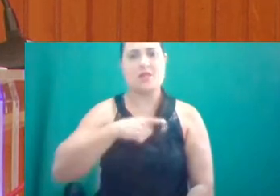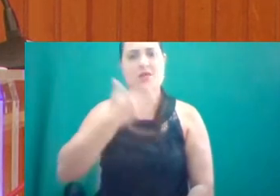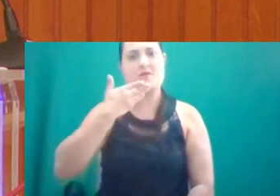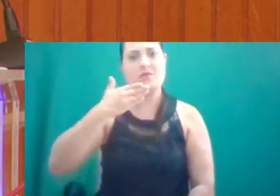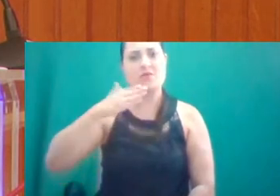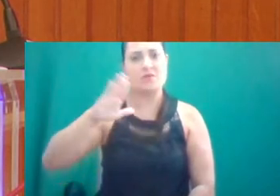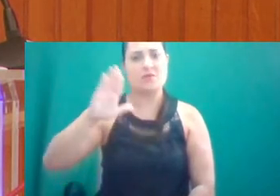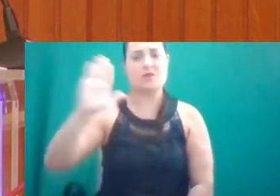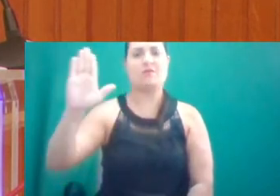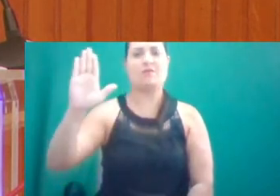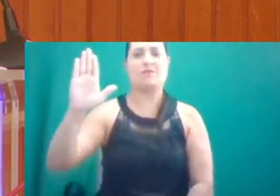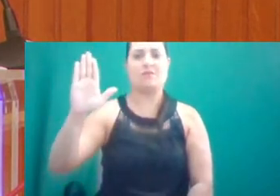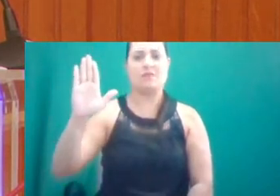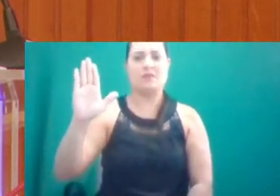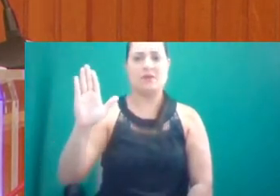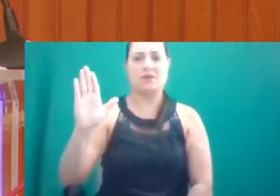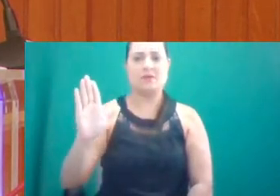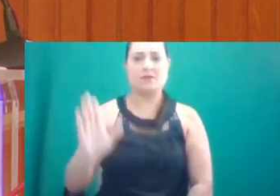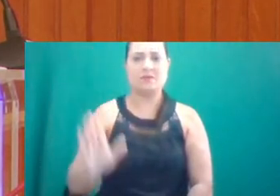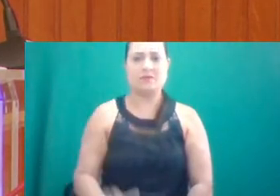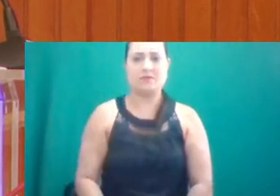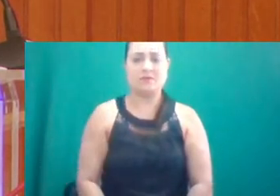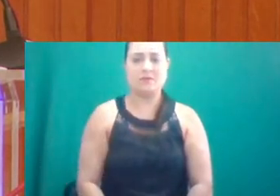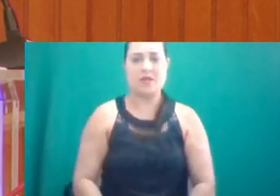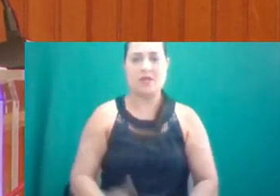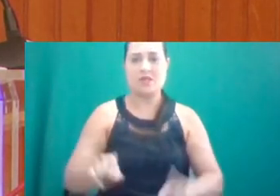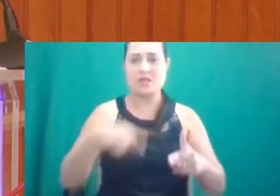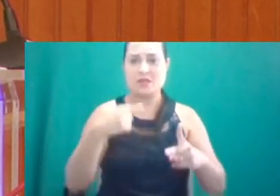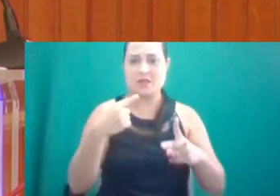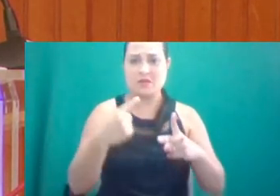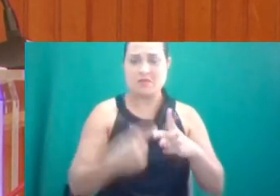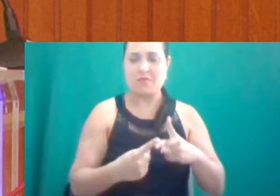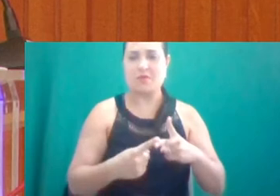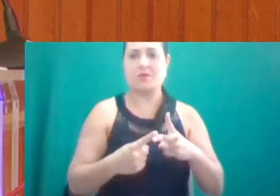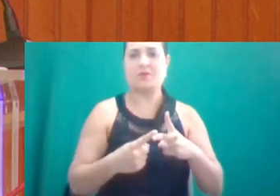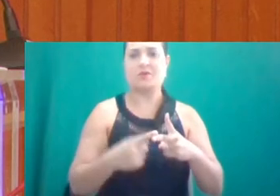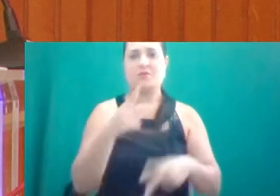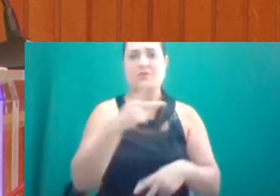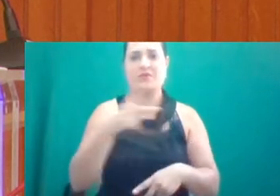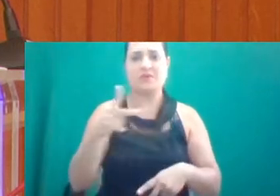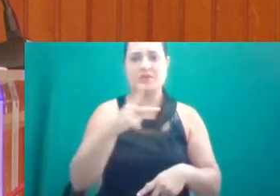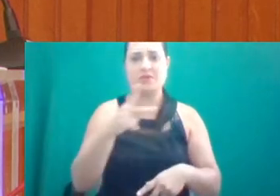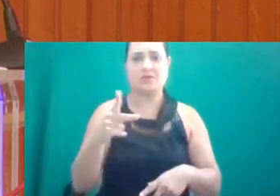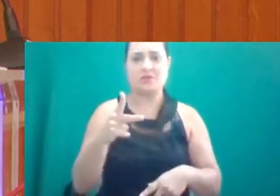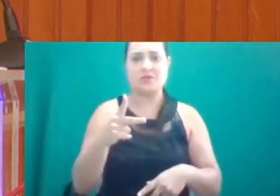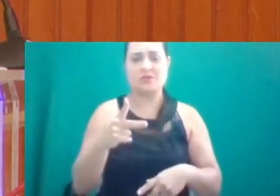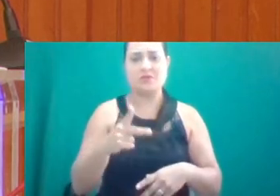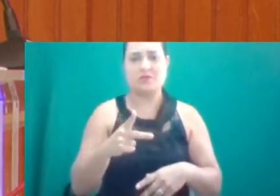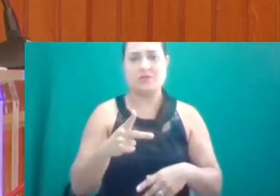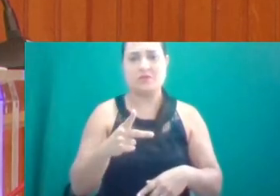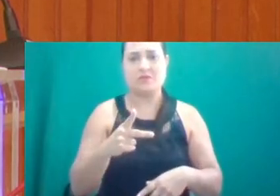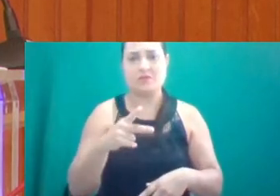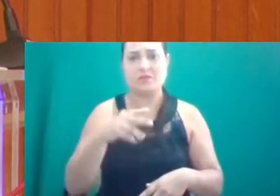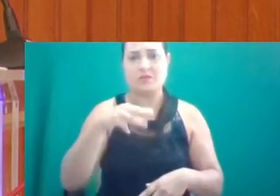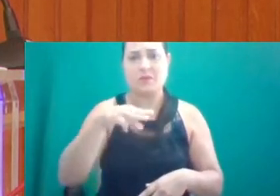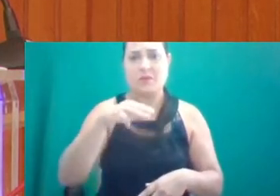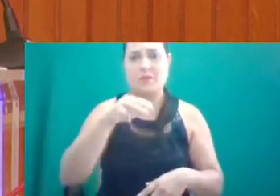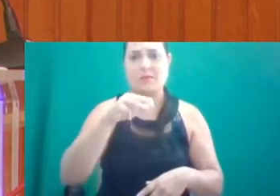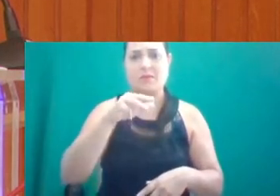de Araújo. Bacharelado em Ciência da Computação, Samanta Milena Costa